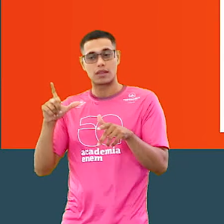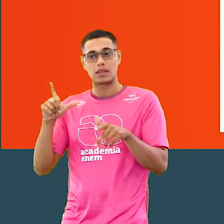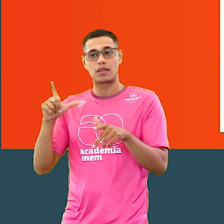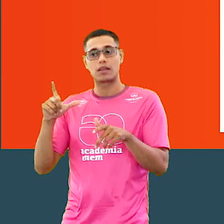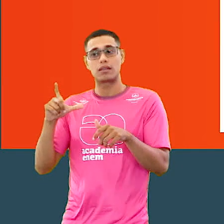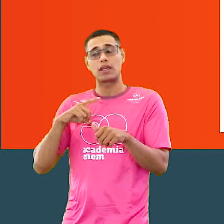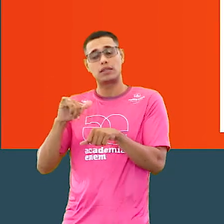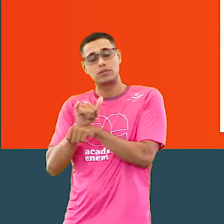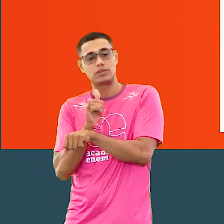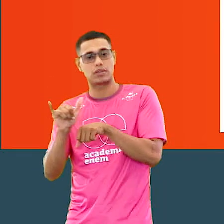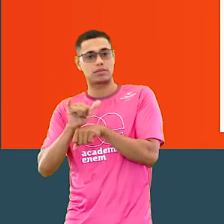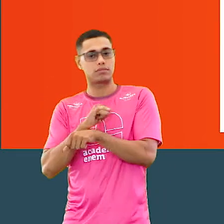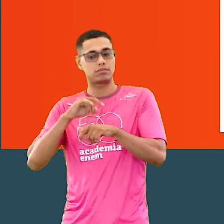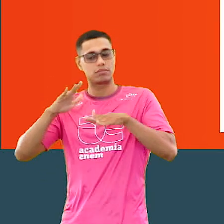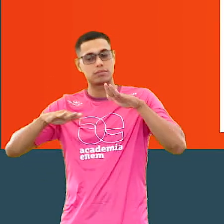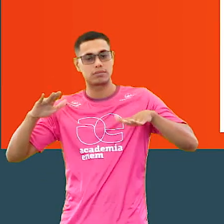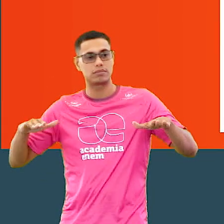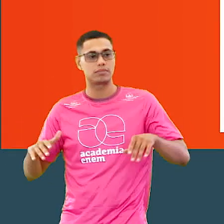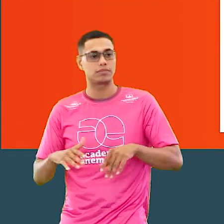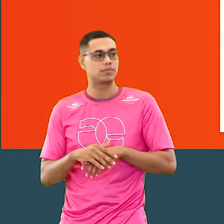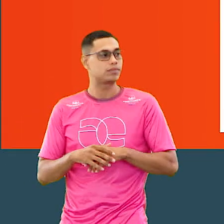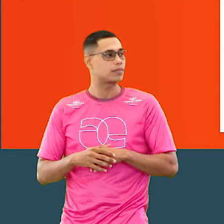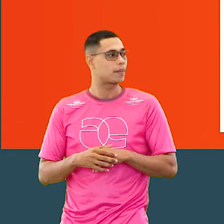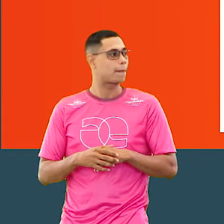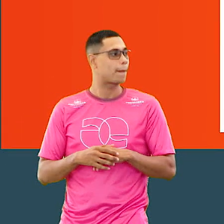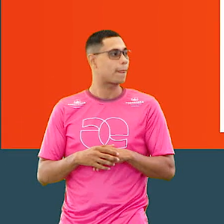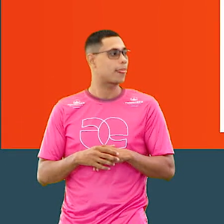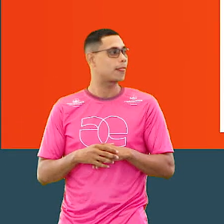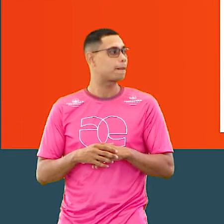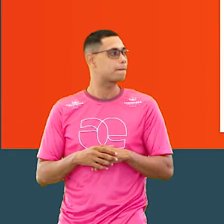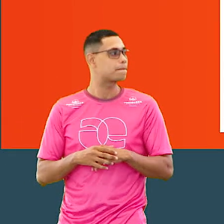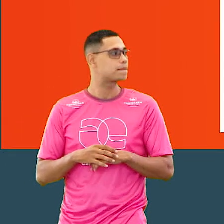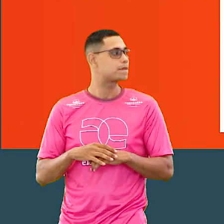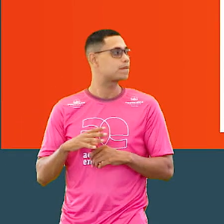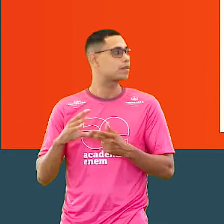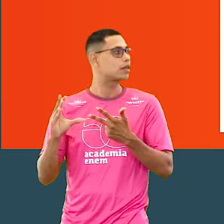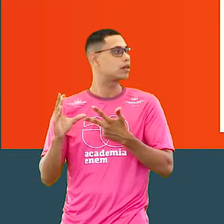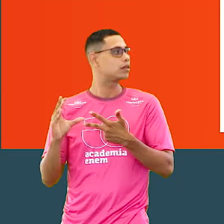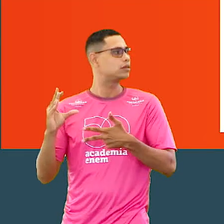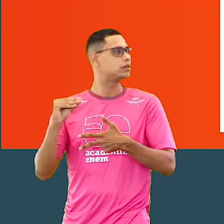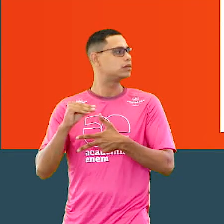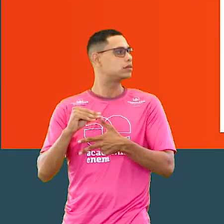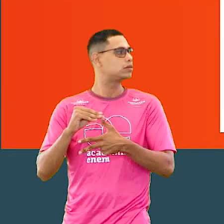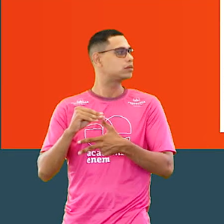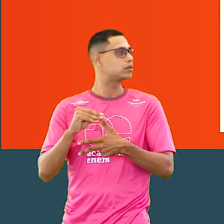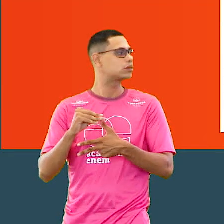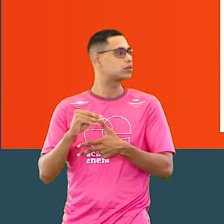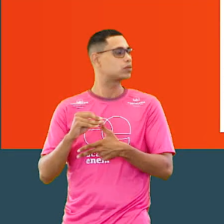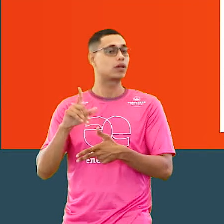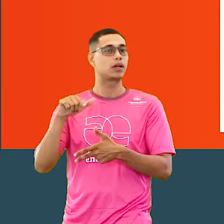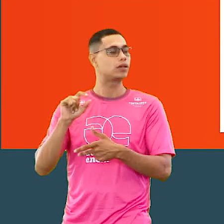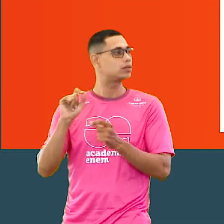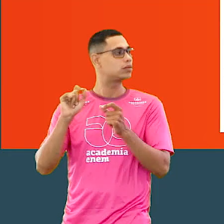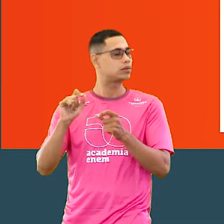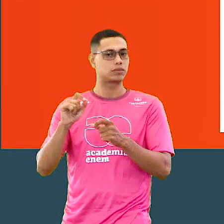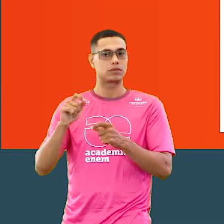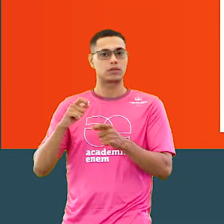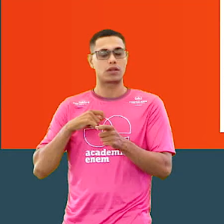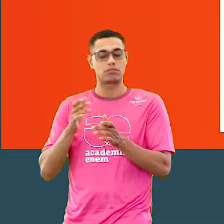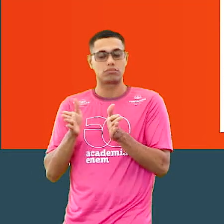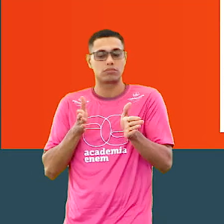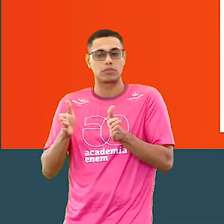das estratégias, ok? Vamos lá. Então, o SISU, como nós já vimos, é o quê? O acesso ao